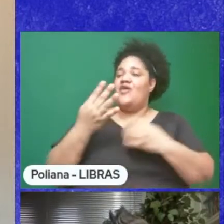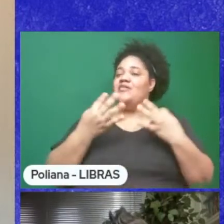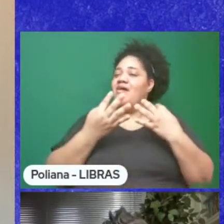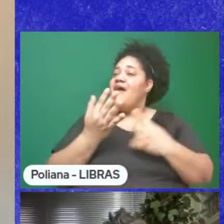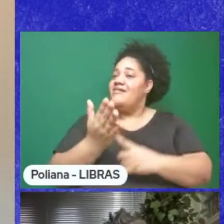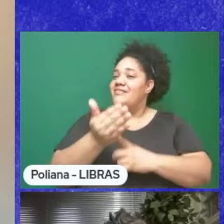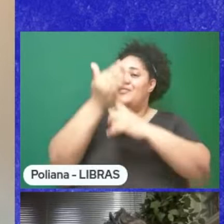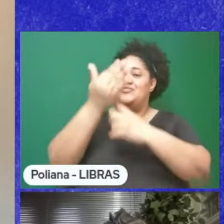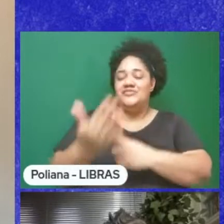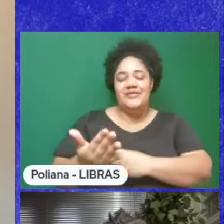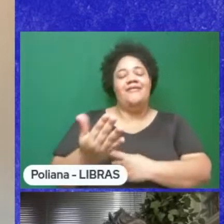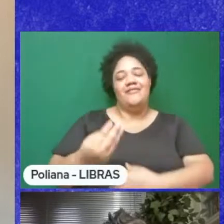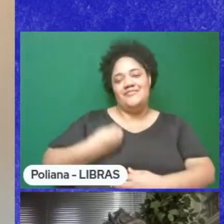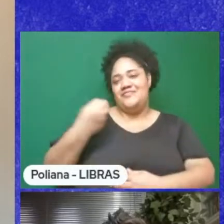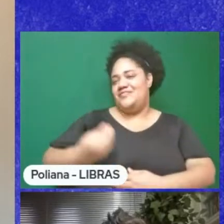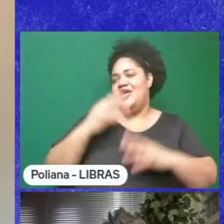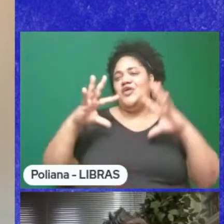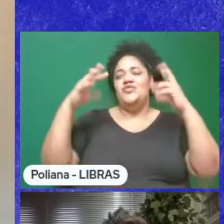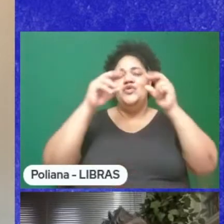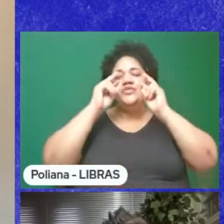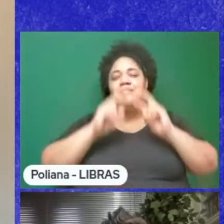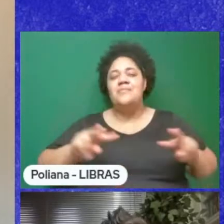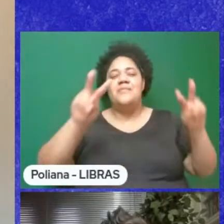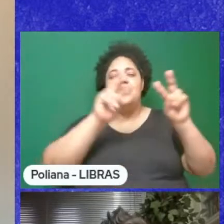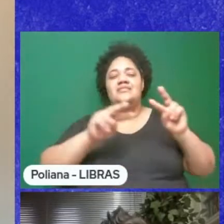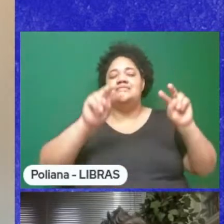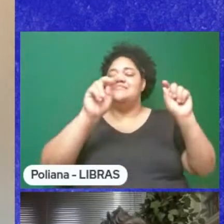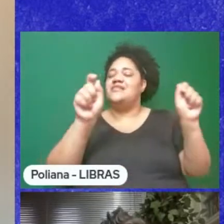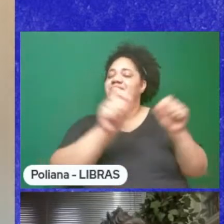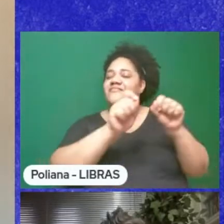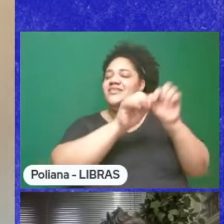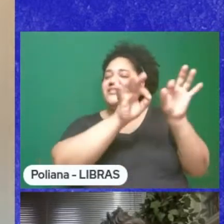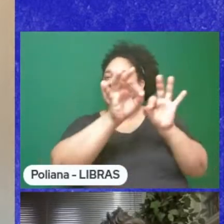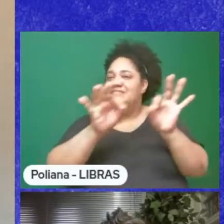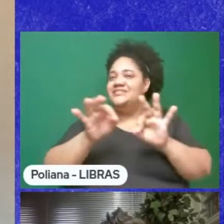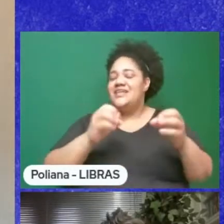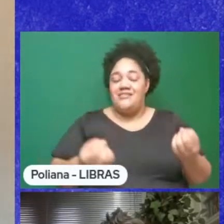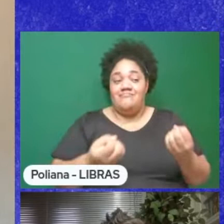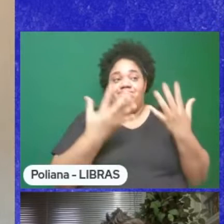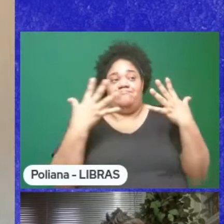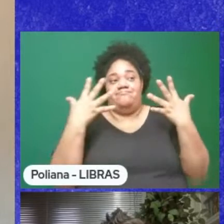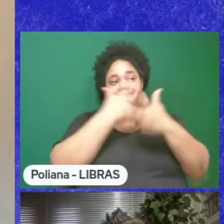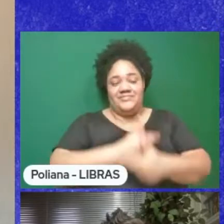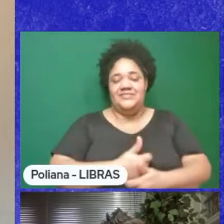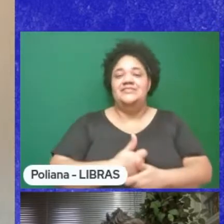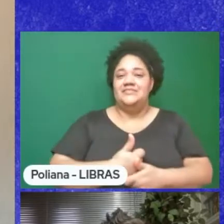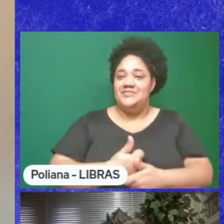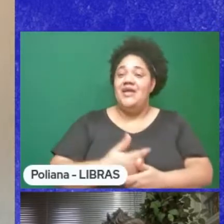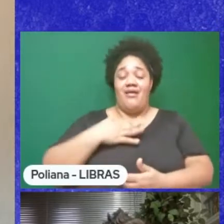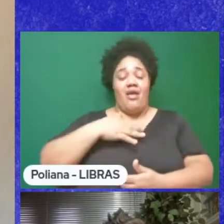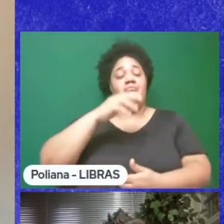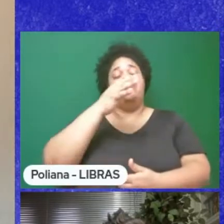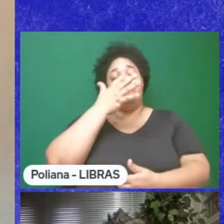facilitar a ludicidade mesmo das obras, que eu acho incrível, acho fantástico isso. Eu sou uma grande admiradora